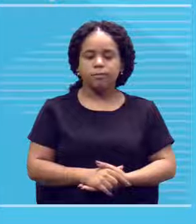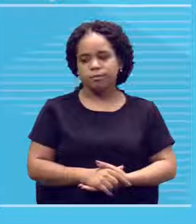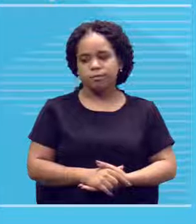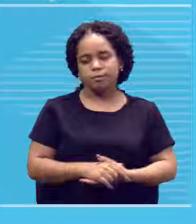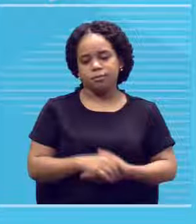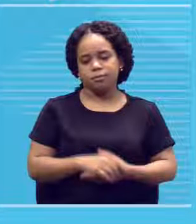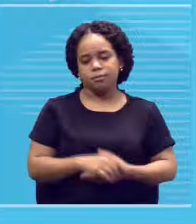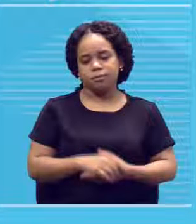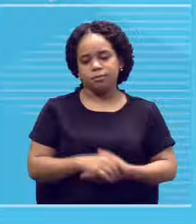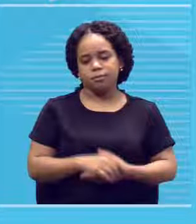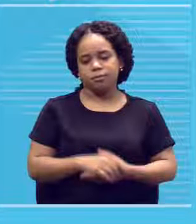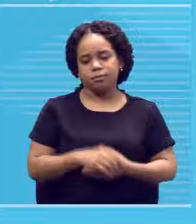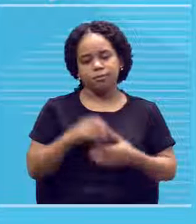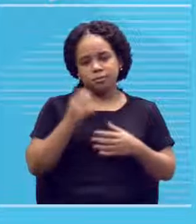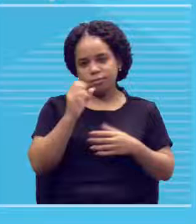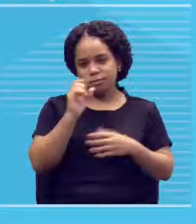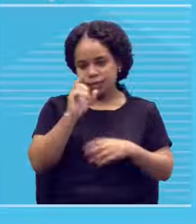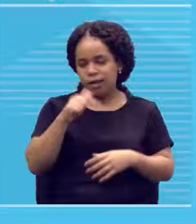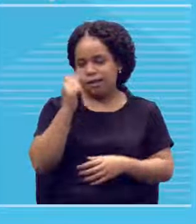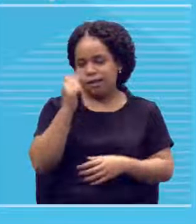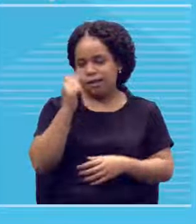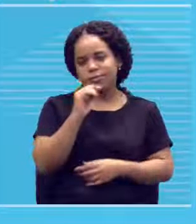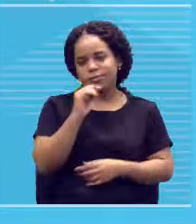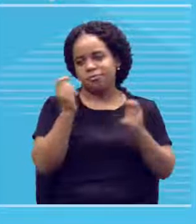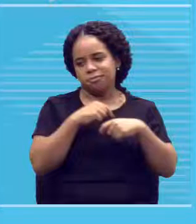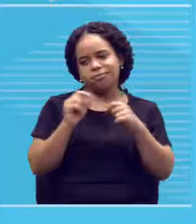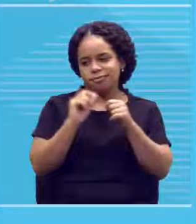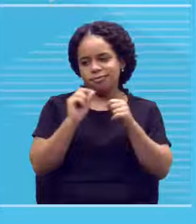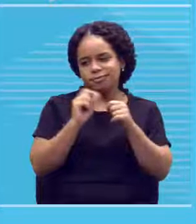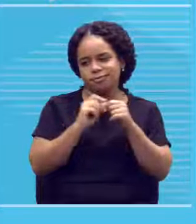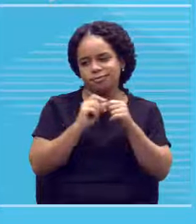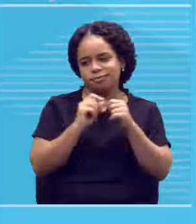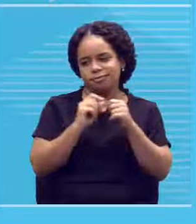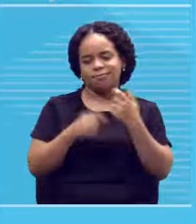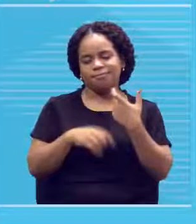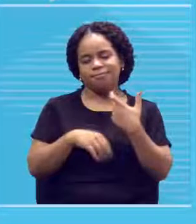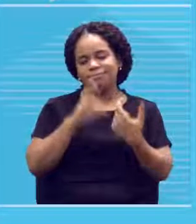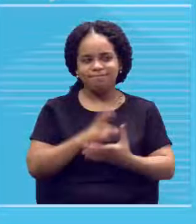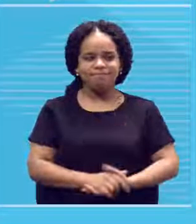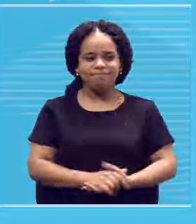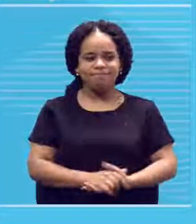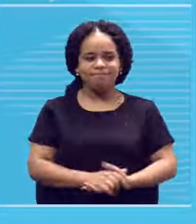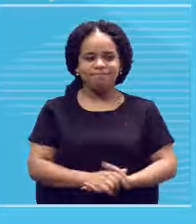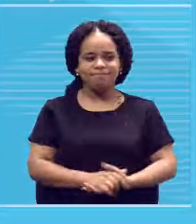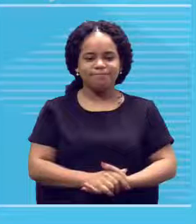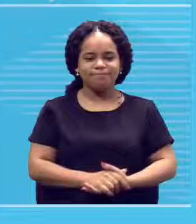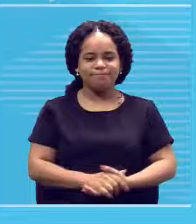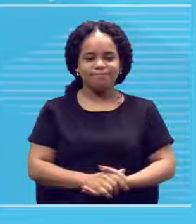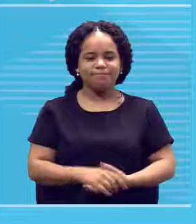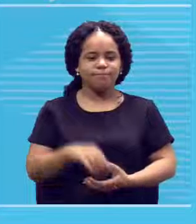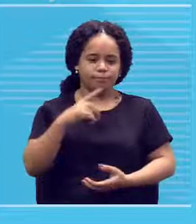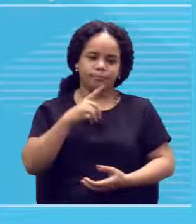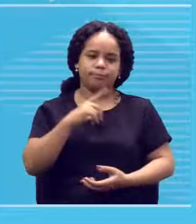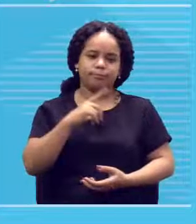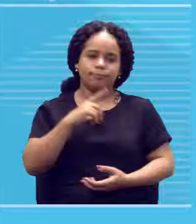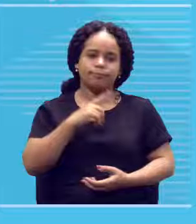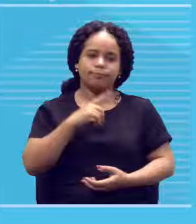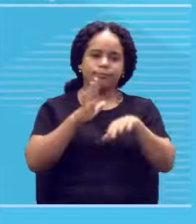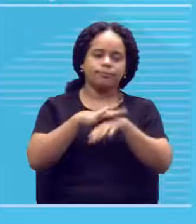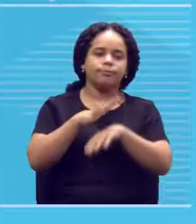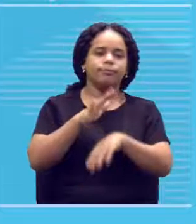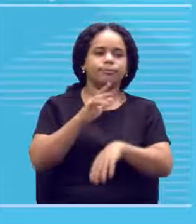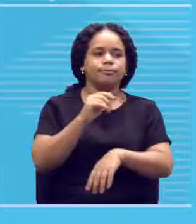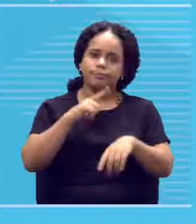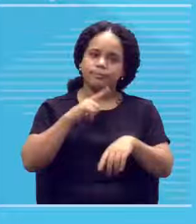fácil trabalhando a hiperônimos e hipônimos foi muito fácil né Nós temos mais aí né